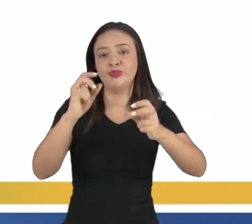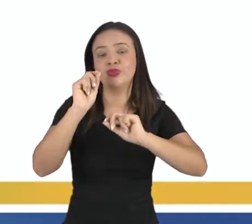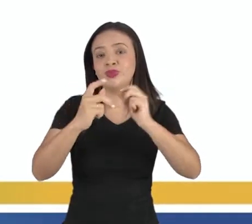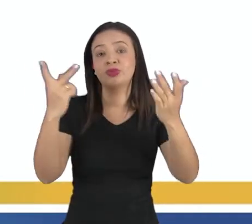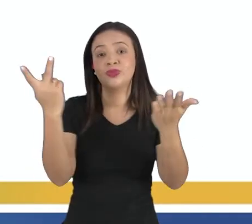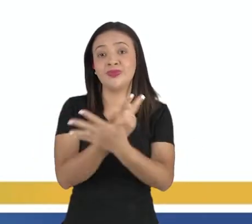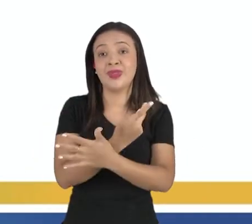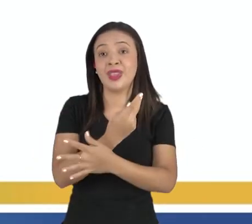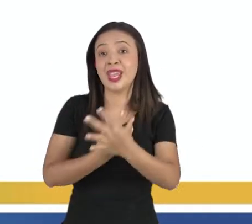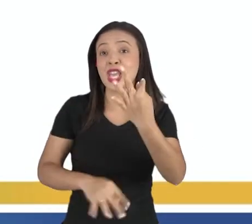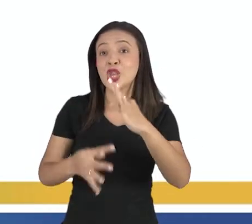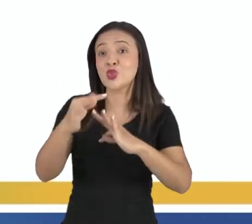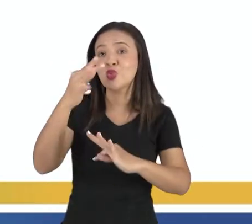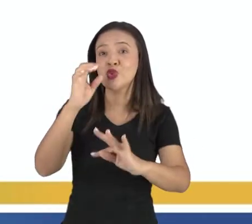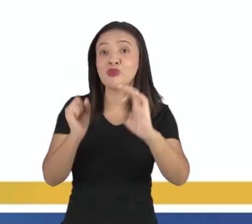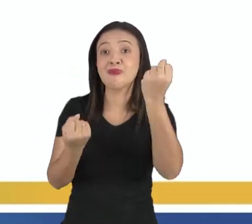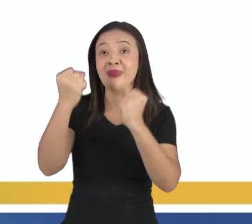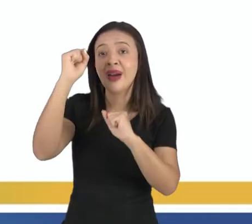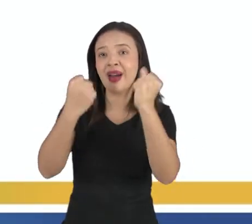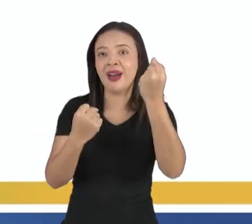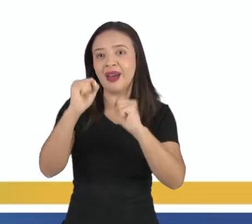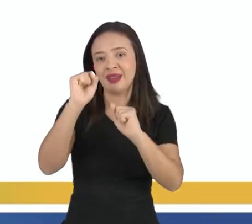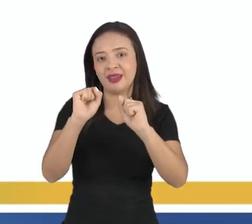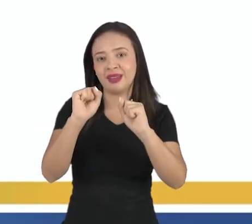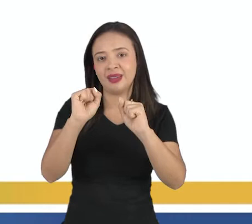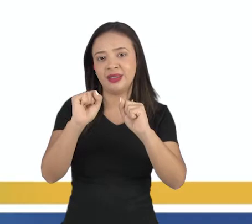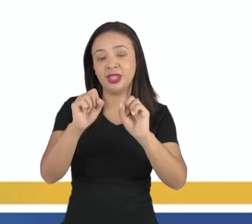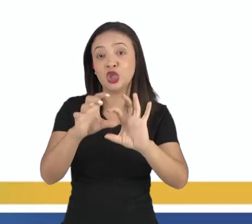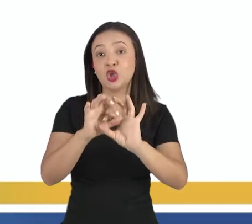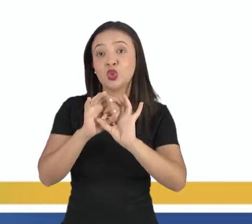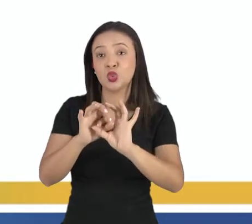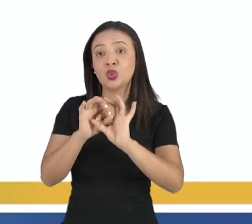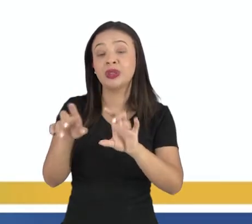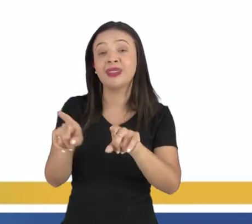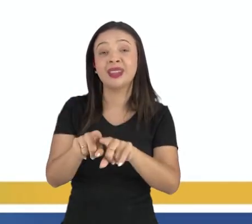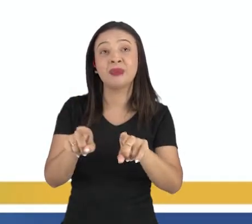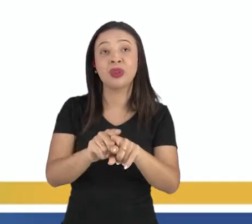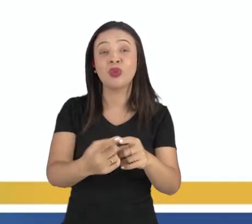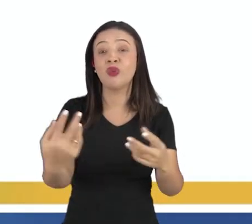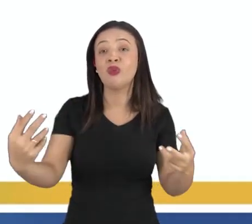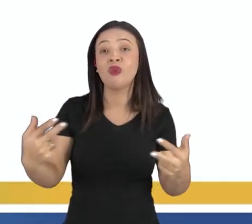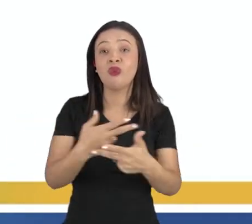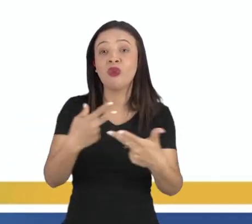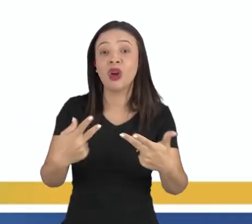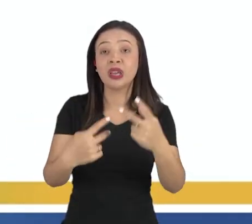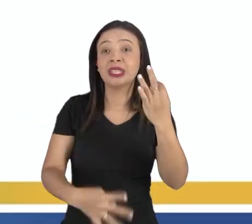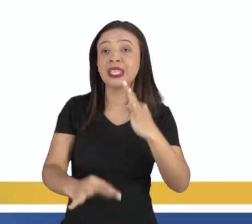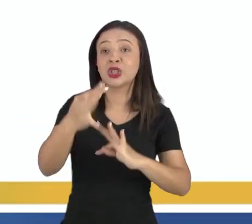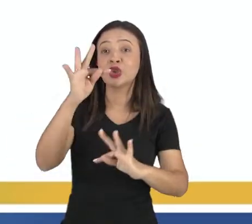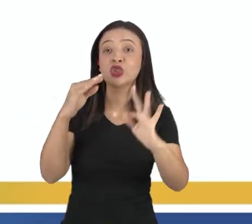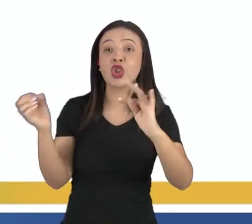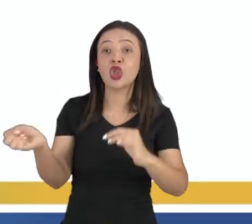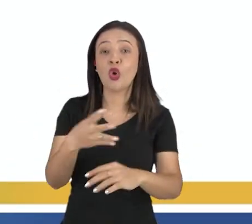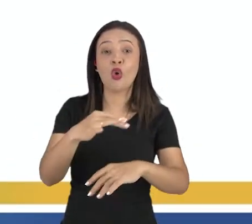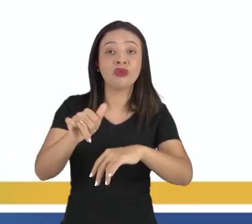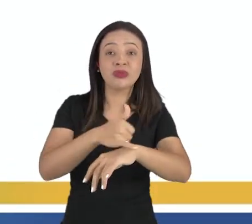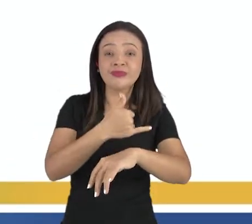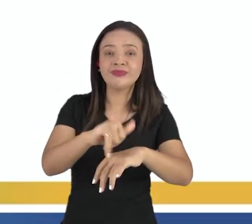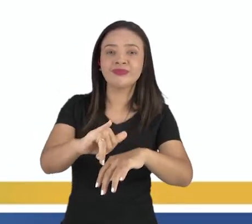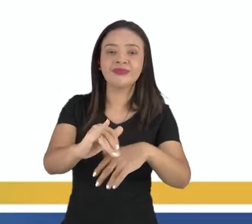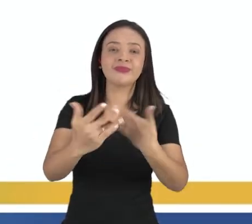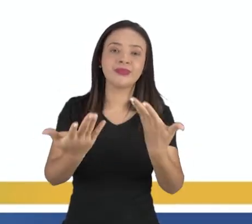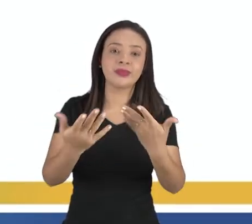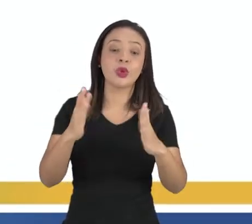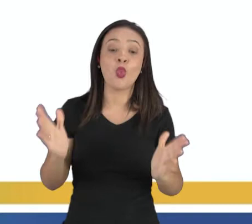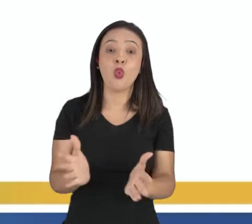máquinas modernas associadas com inovações técnicas produzidas pela industrialização, que aí faz